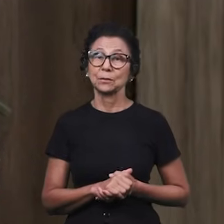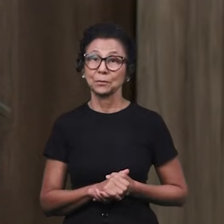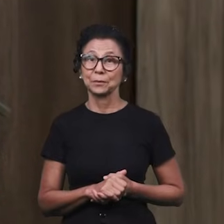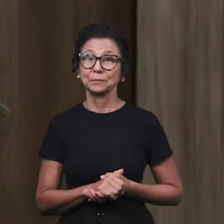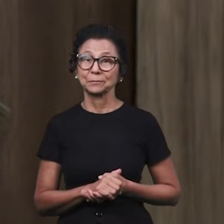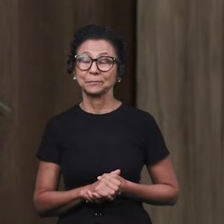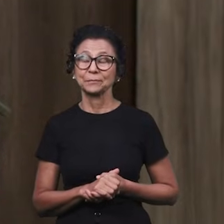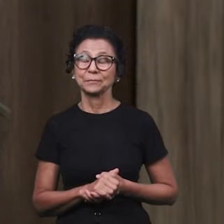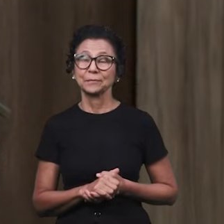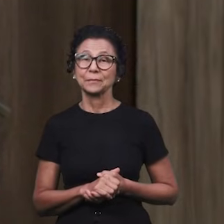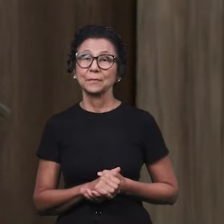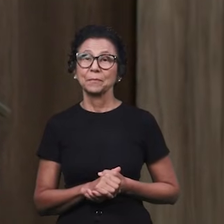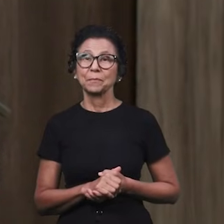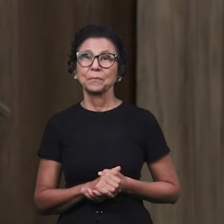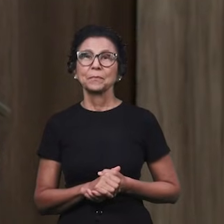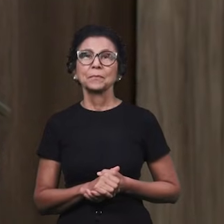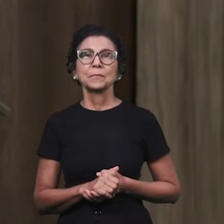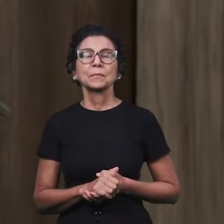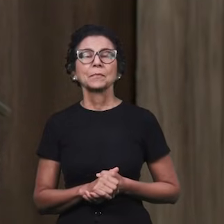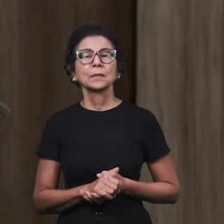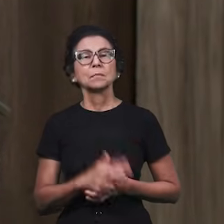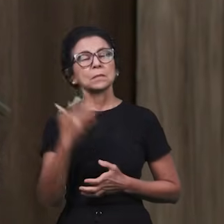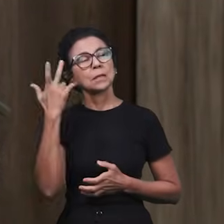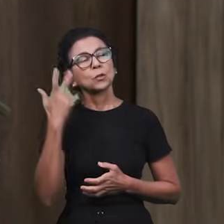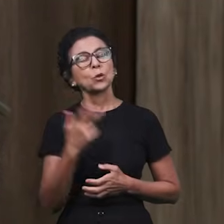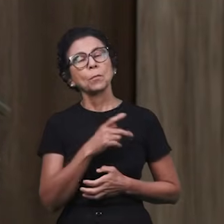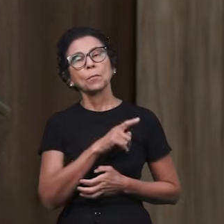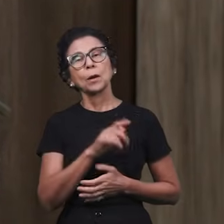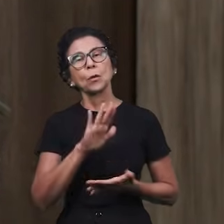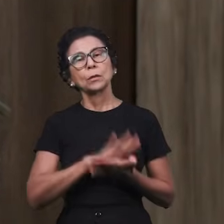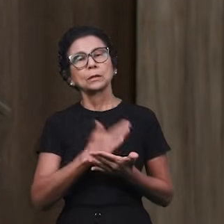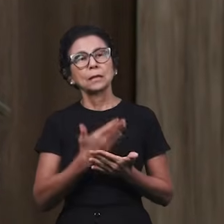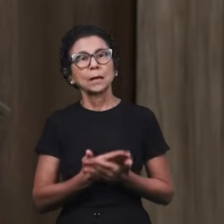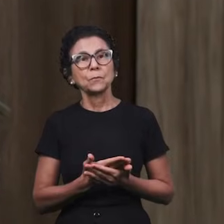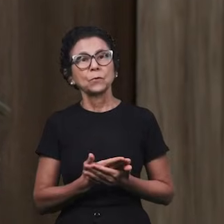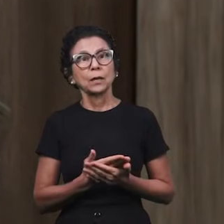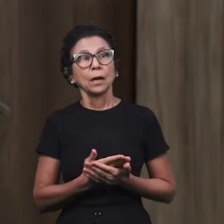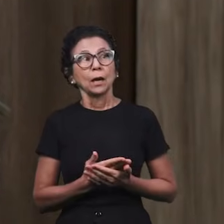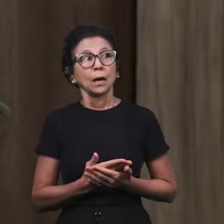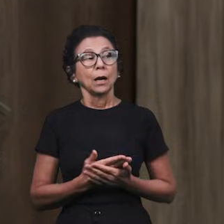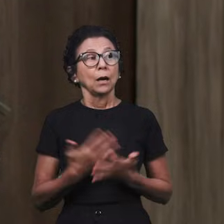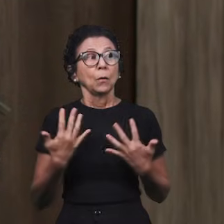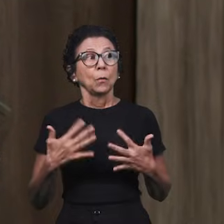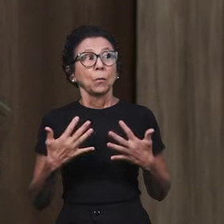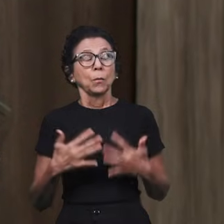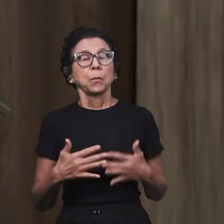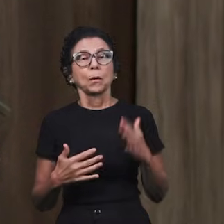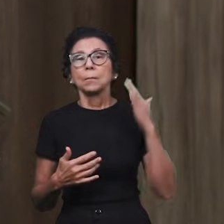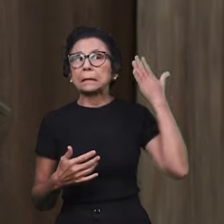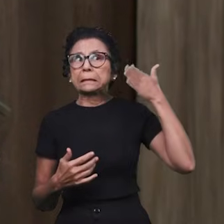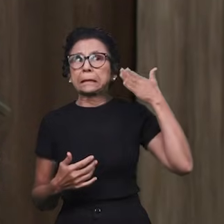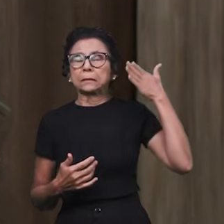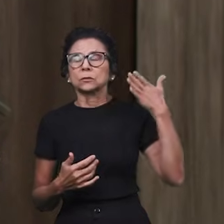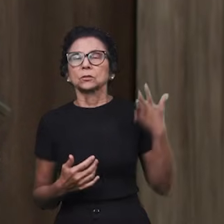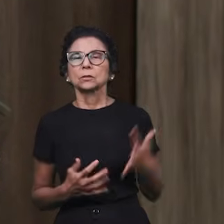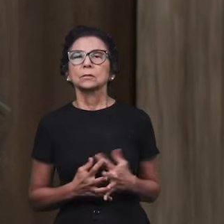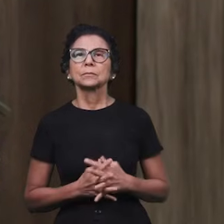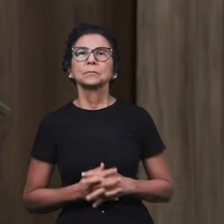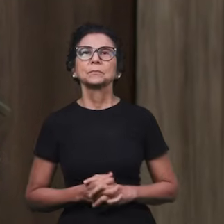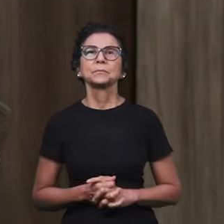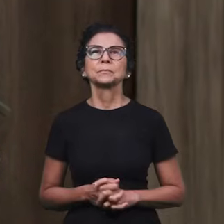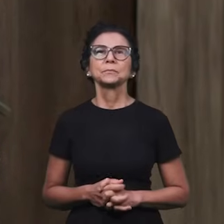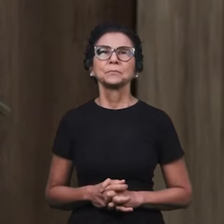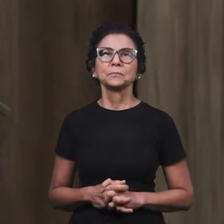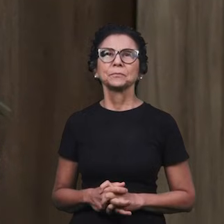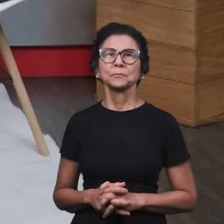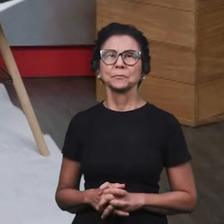E aí, o que eu faço quando o pastor começa a falar muito rápido? Eu vou fazer o quê? E aí? Qual a dica que você